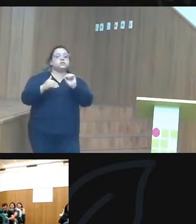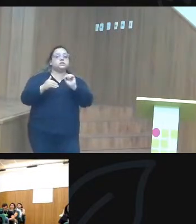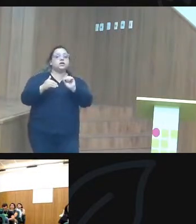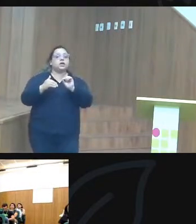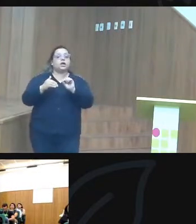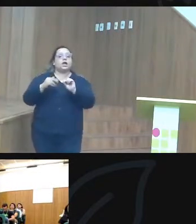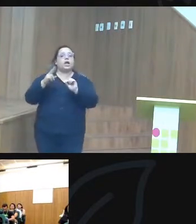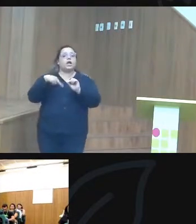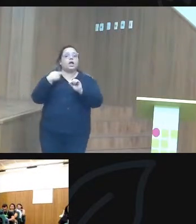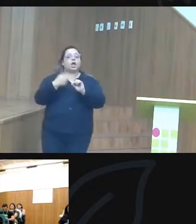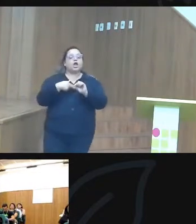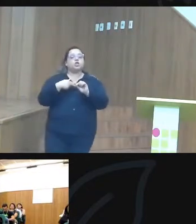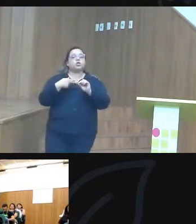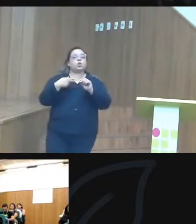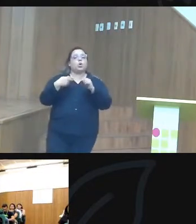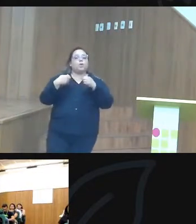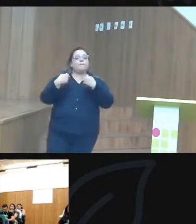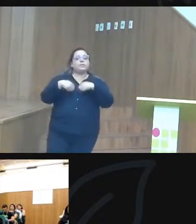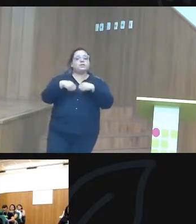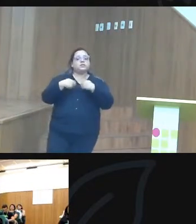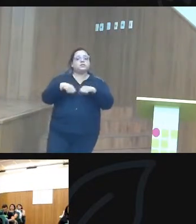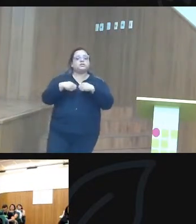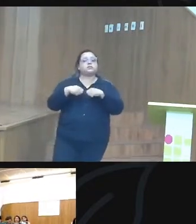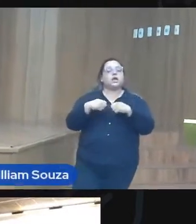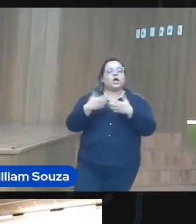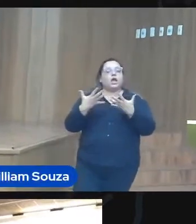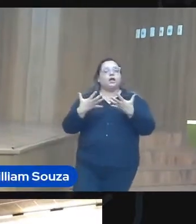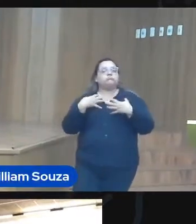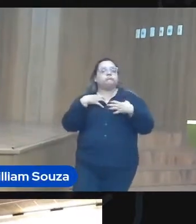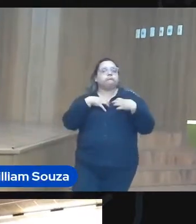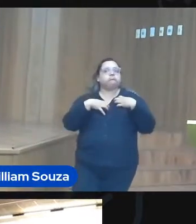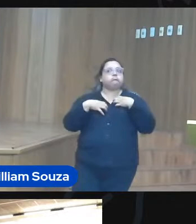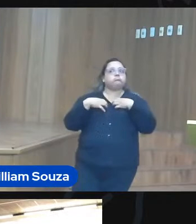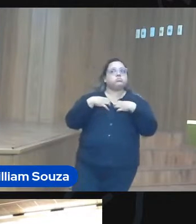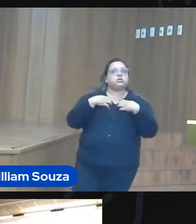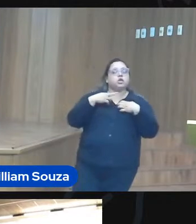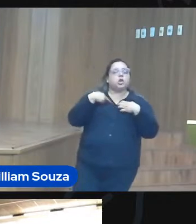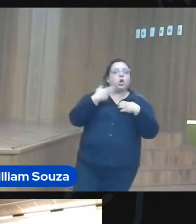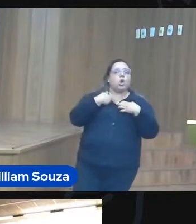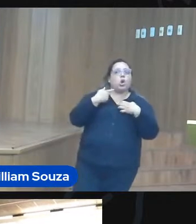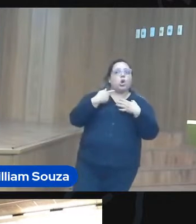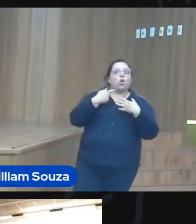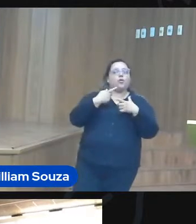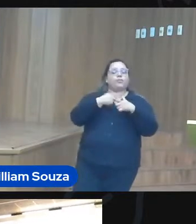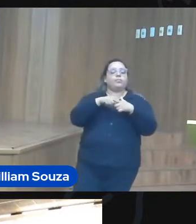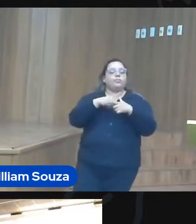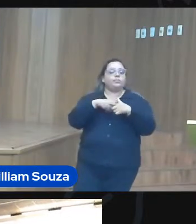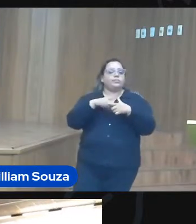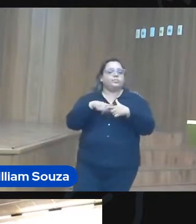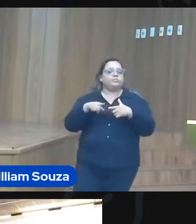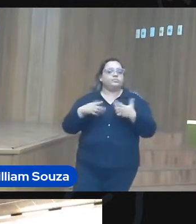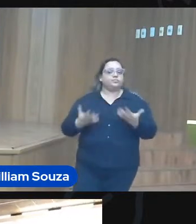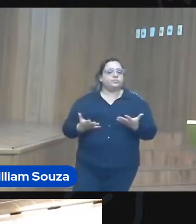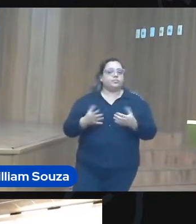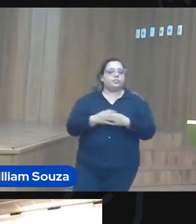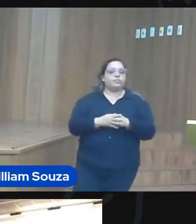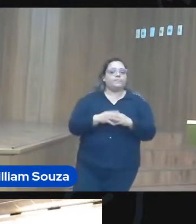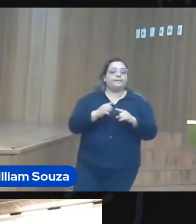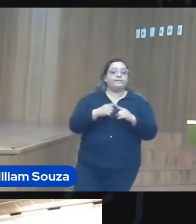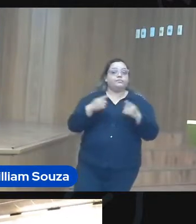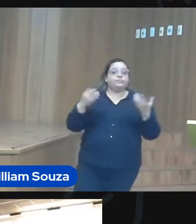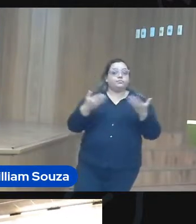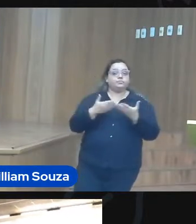nossas necessidades, das nossas questões, dos nossos problemas. Agora, em algum